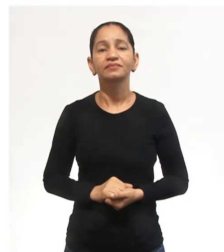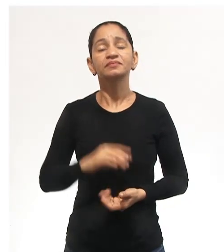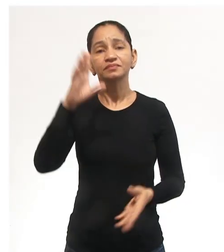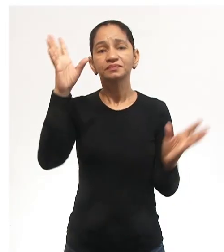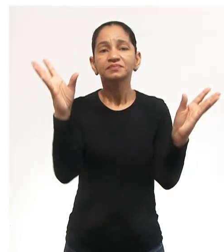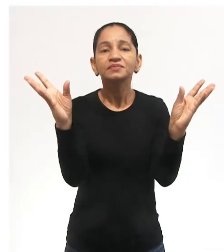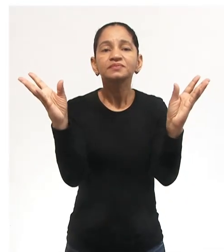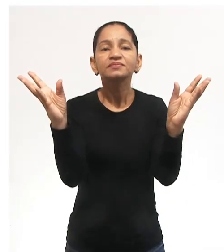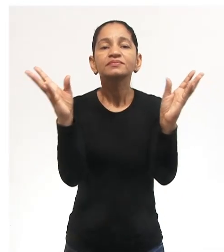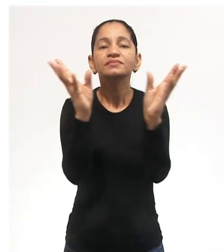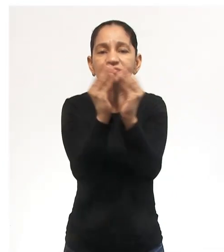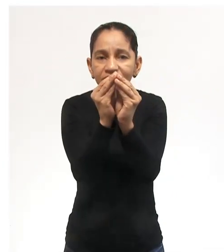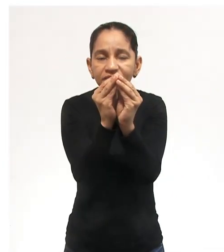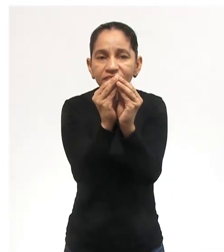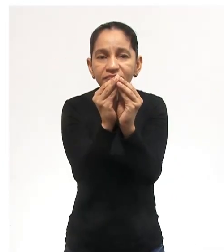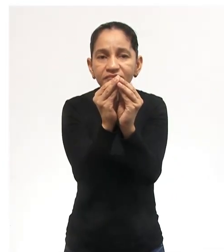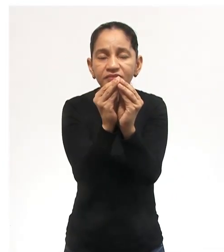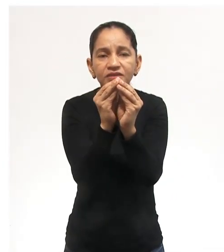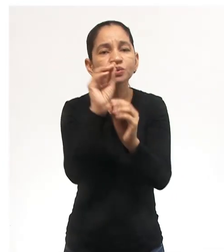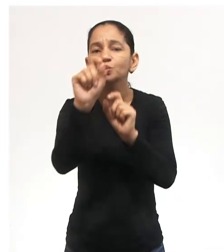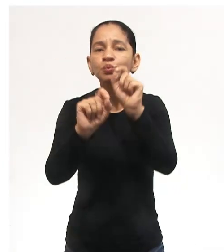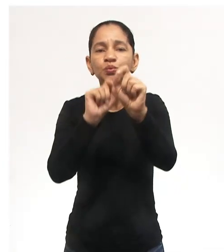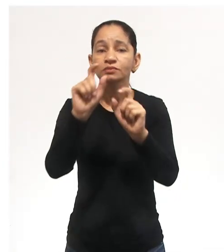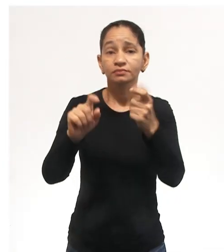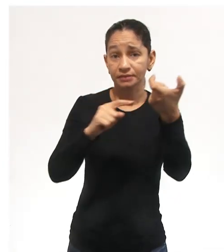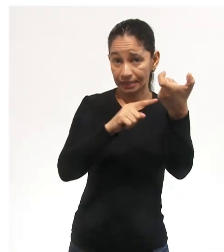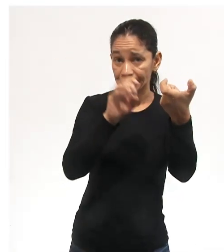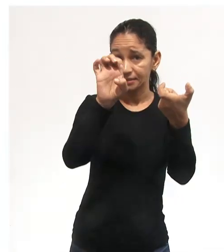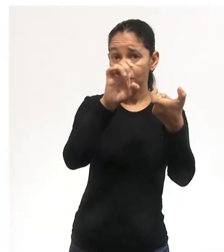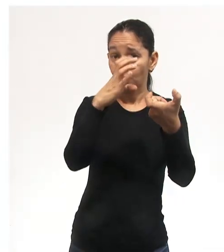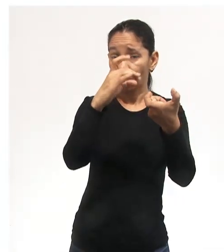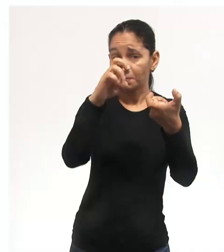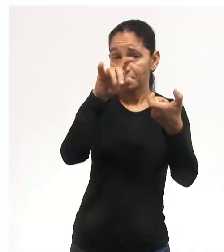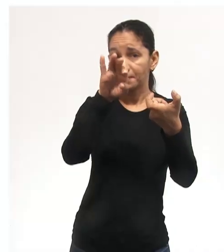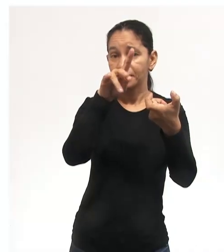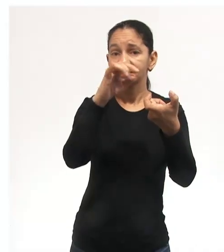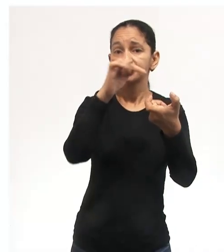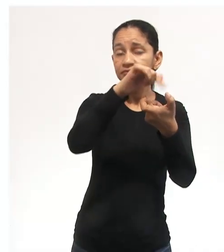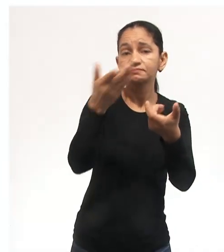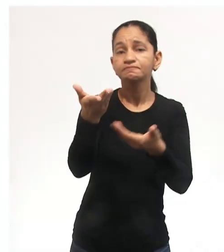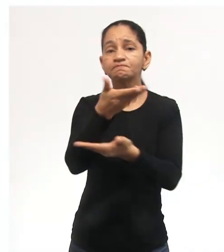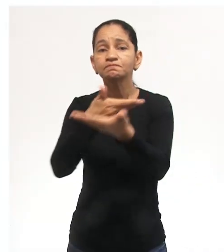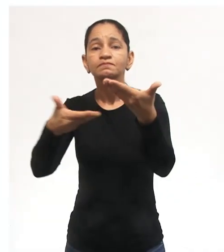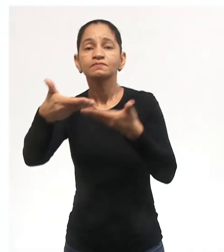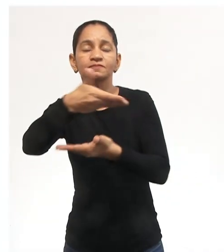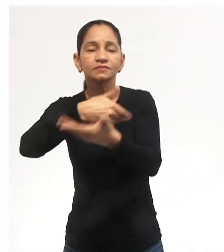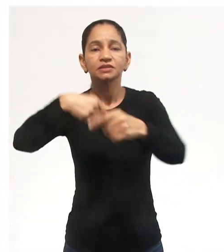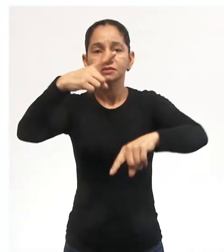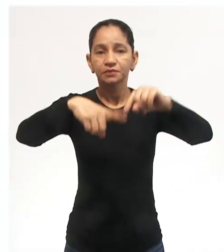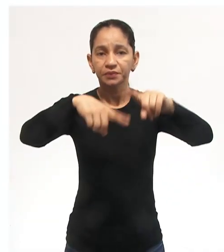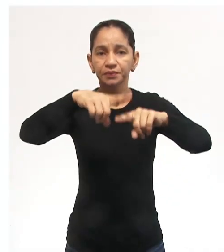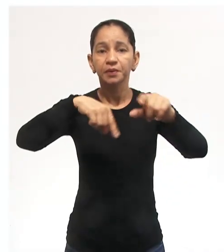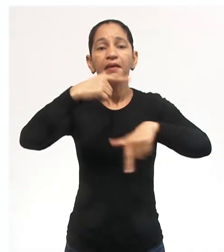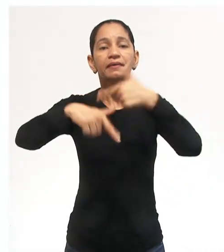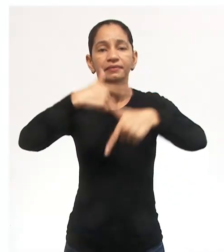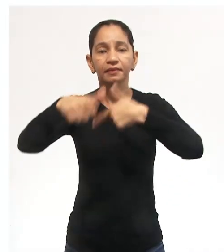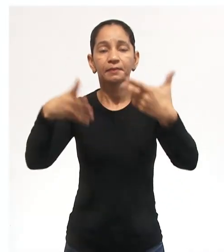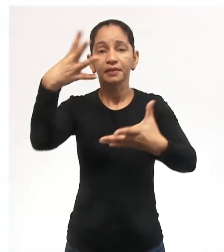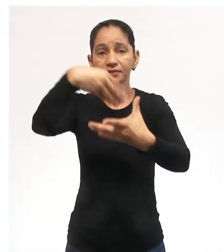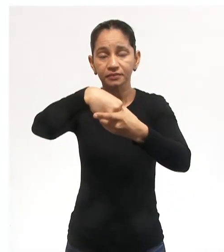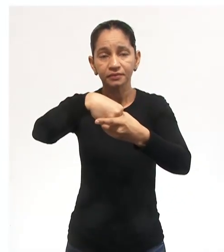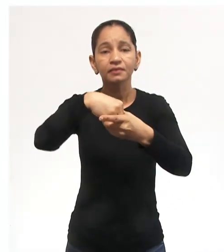Resumindo a nossa aula de hoje, o que é o e-commerce? É a forma de comercializar produtos e serviços